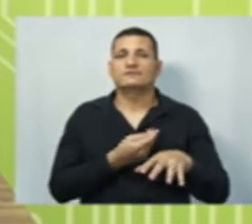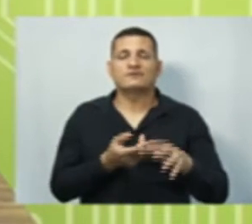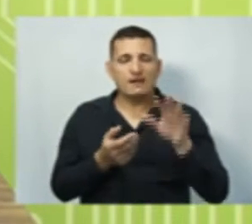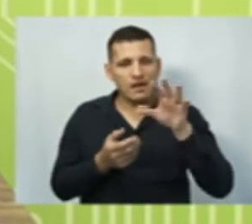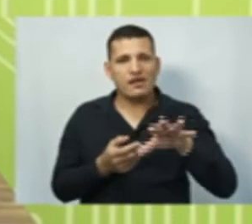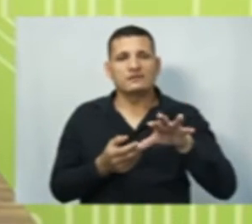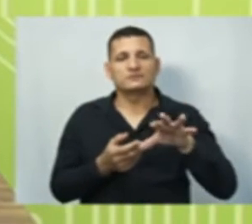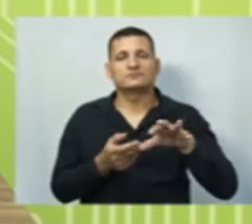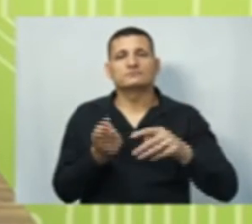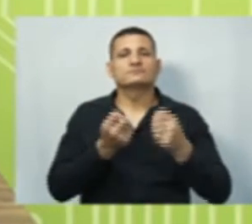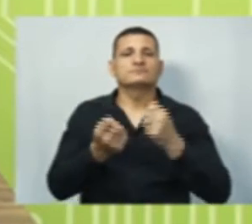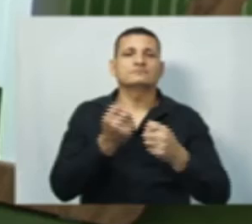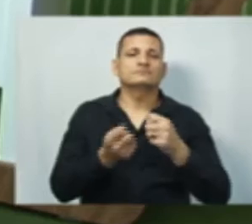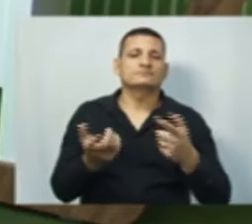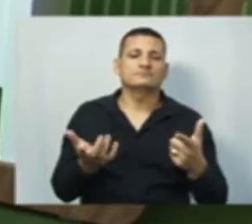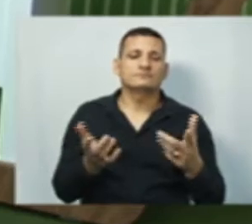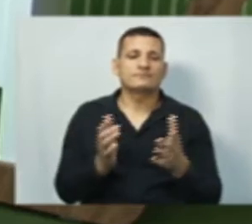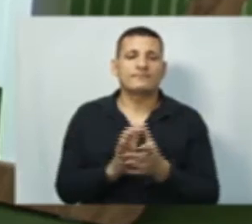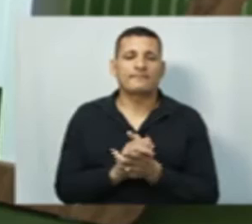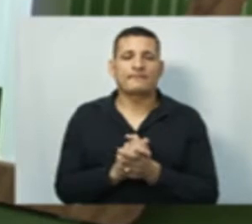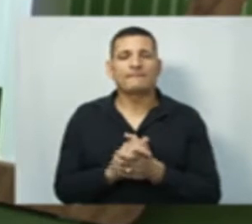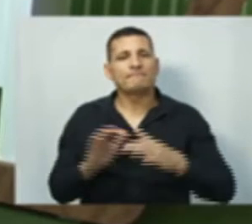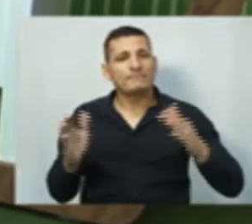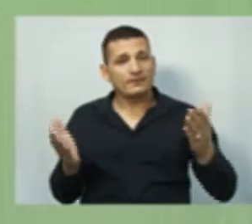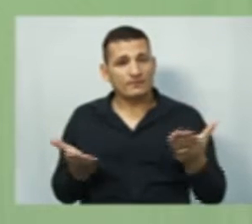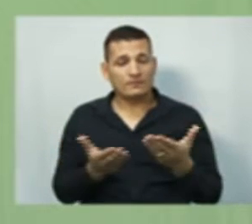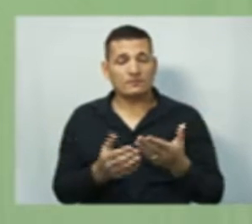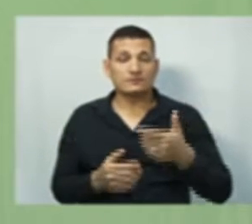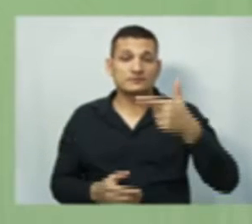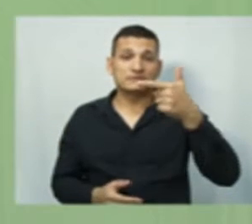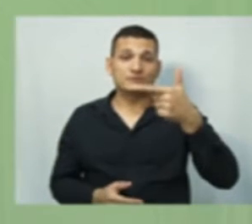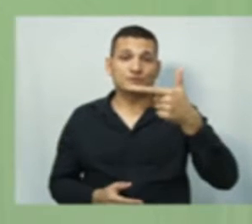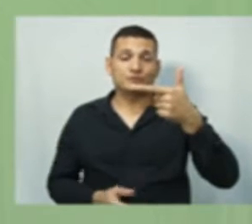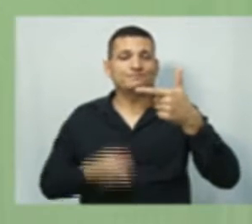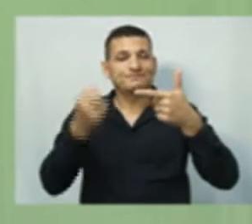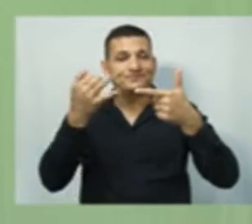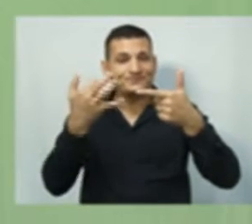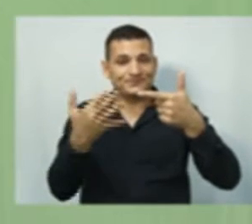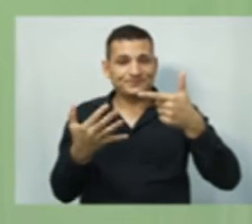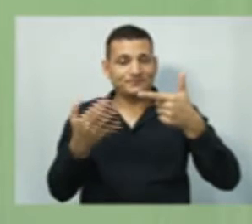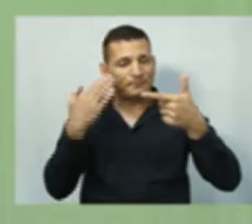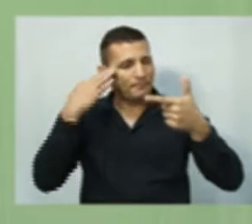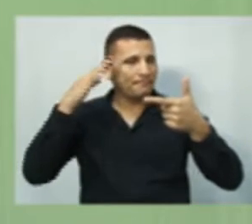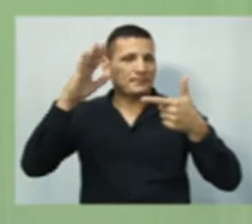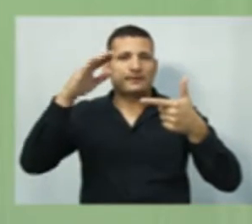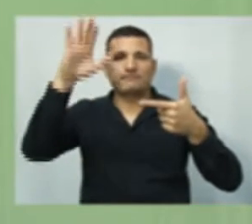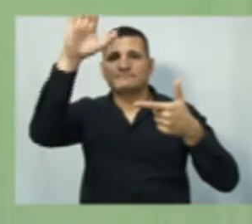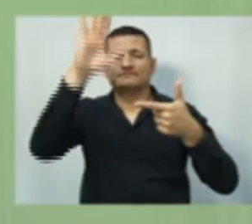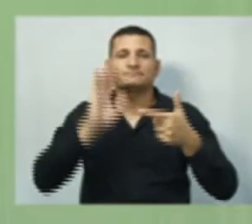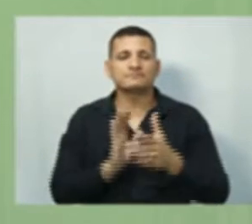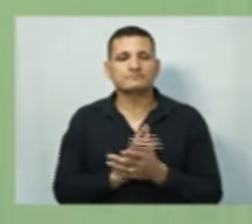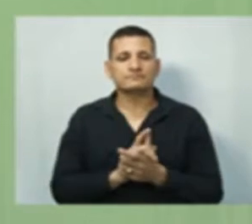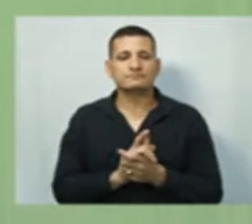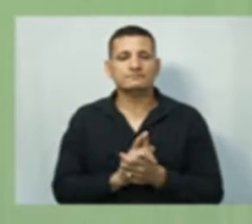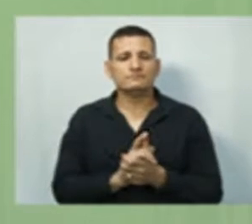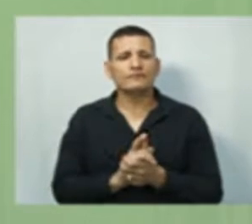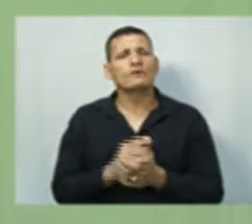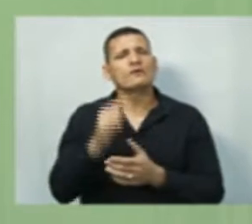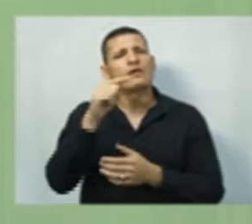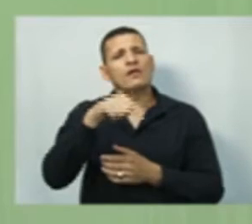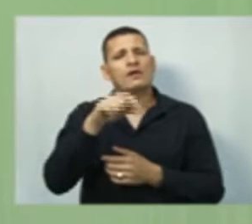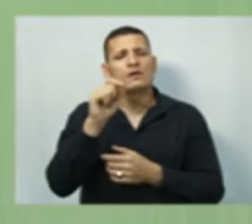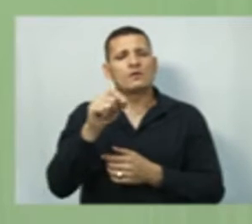economia. Vamos falar então do segundo princípio? O segundo princípio trata da questão do custo